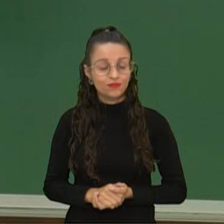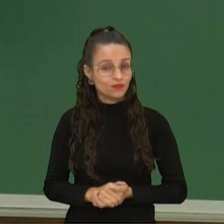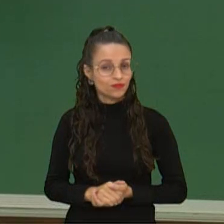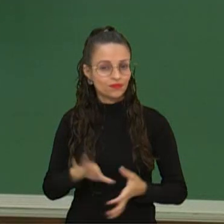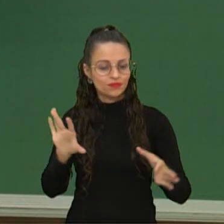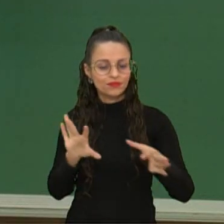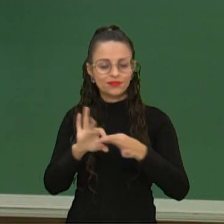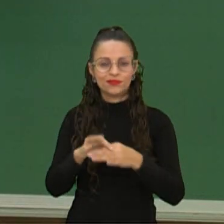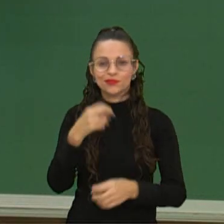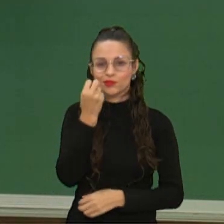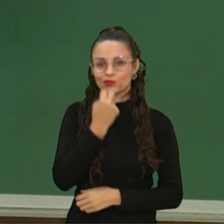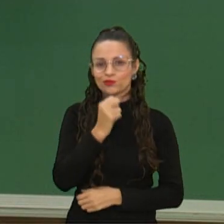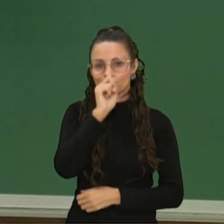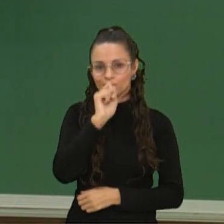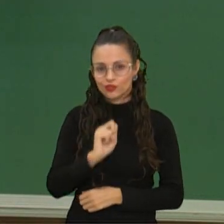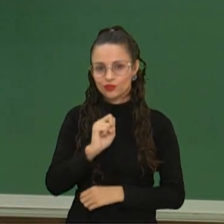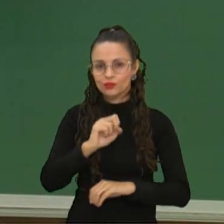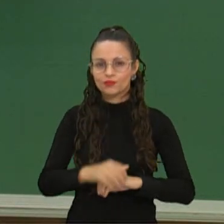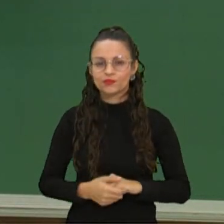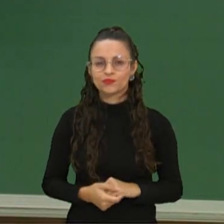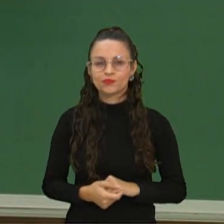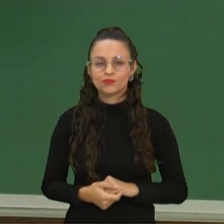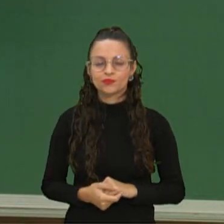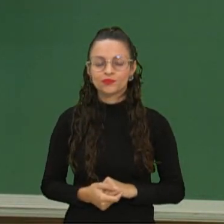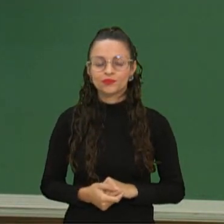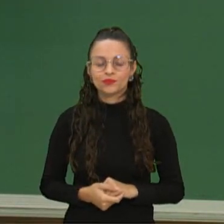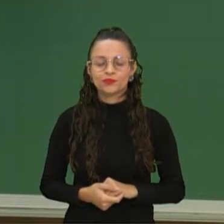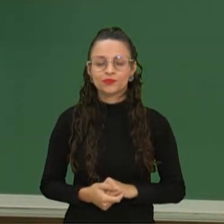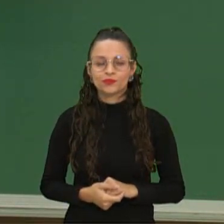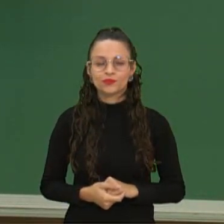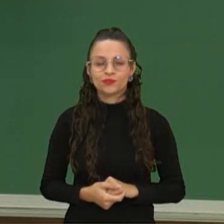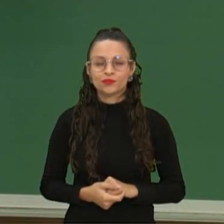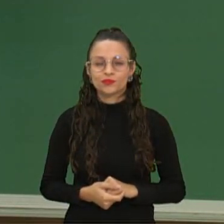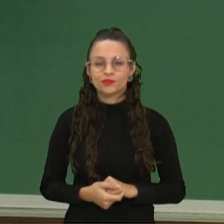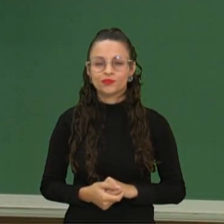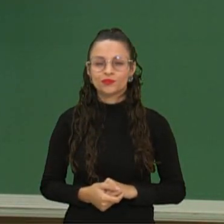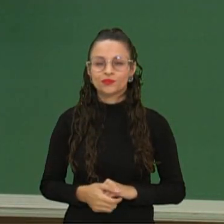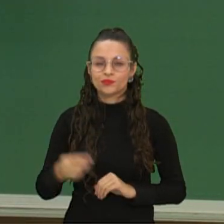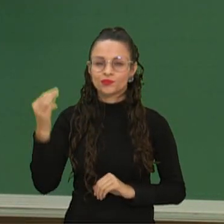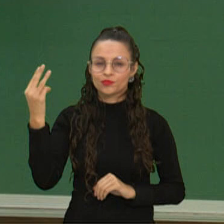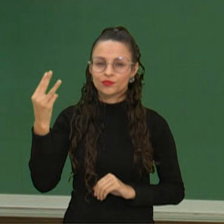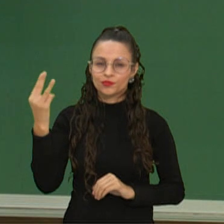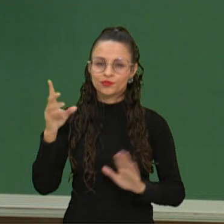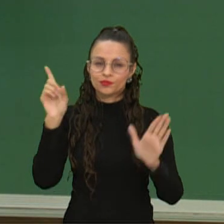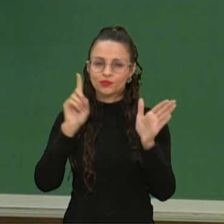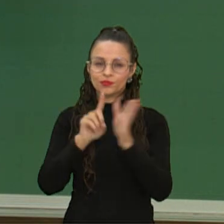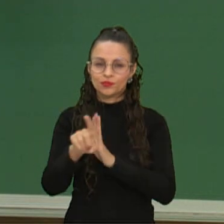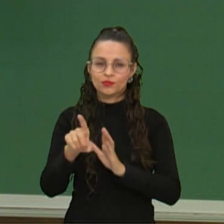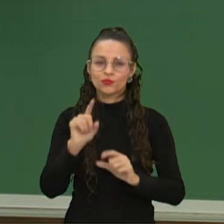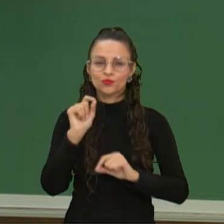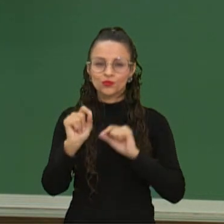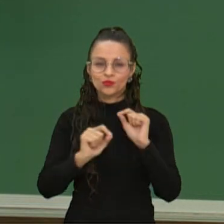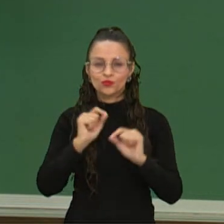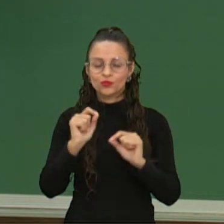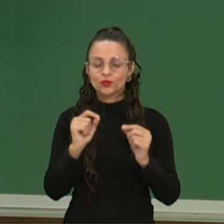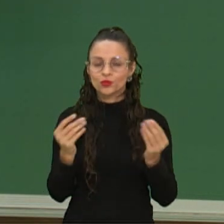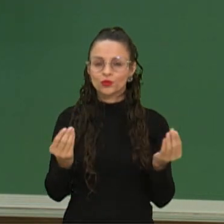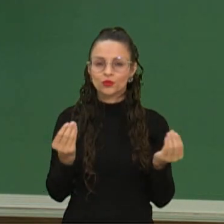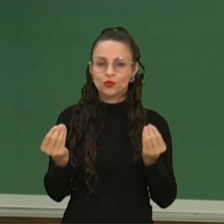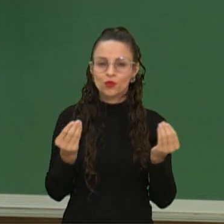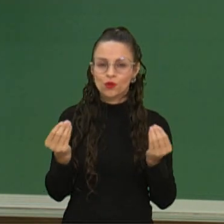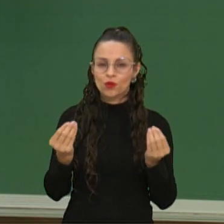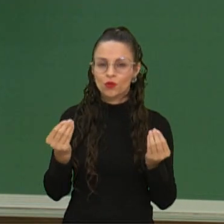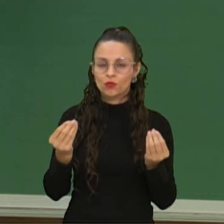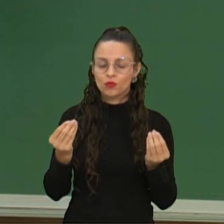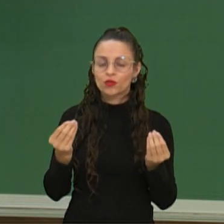por um sorvete. Estava sendo representado através de um sorvete. E a número 3, eu estava perguntando como que o